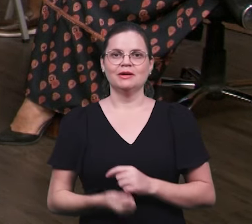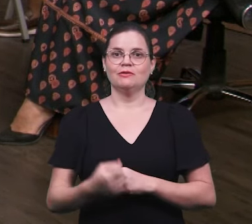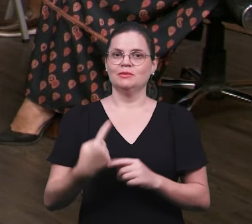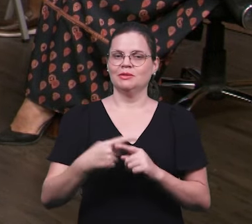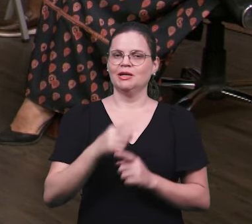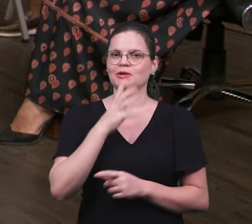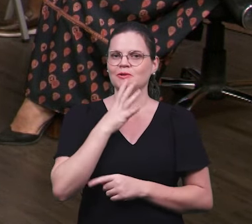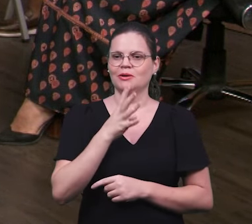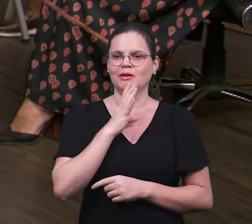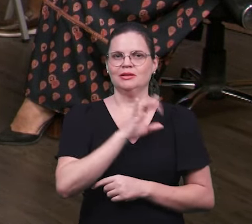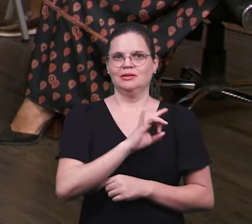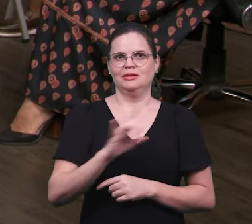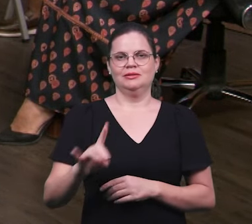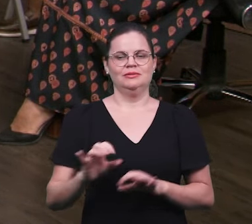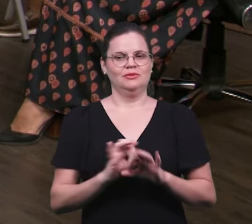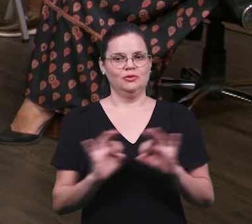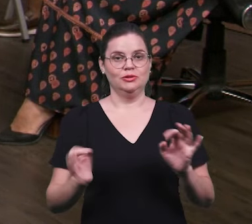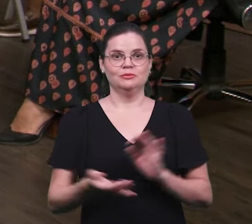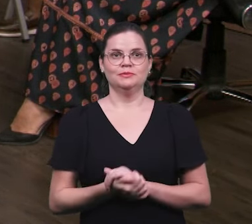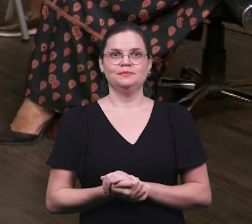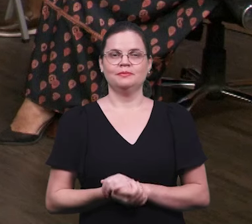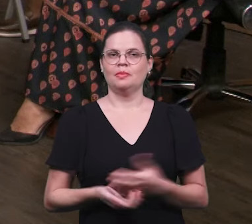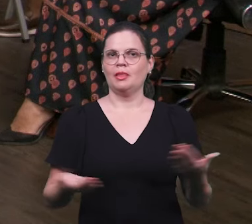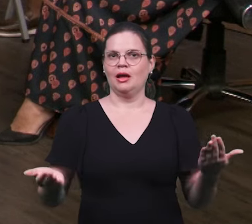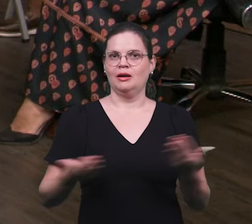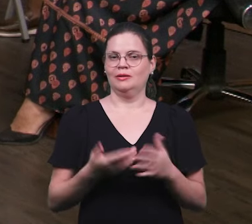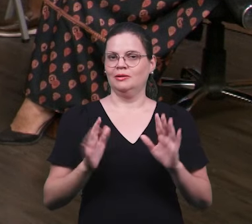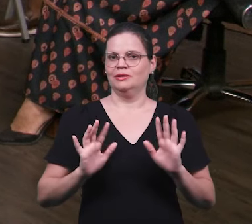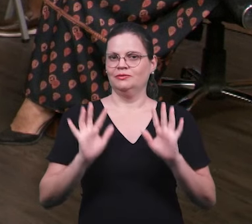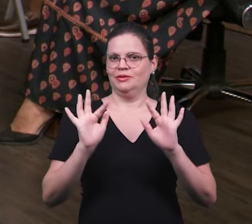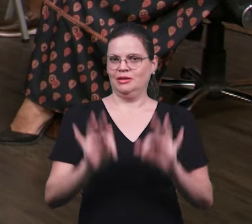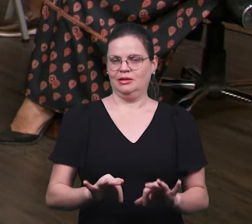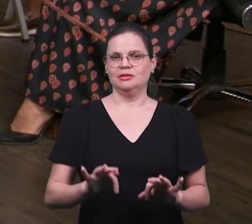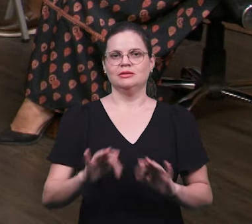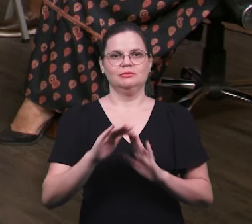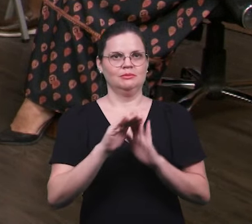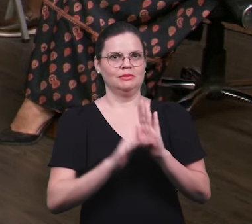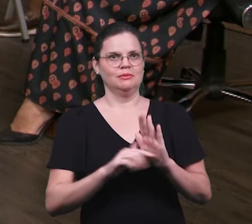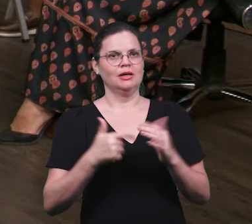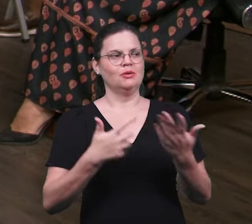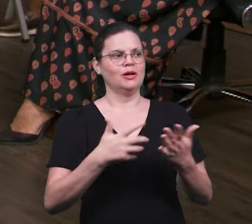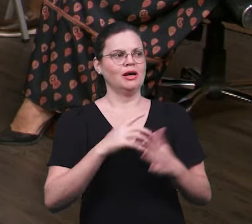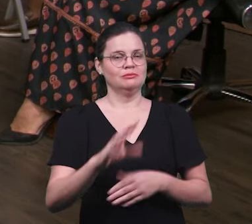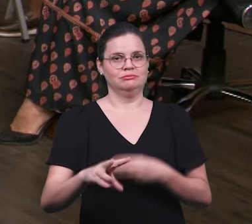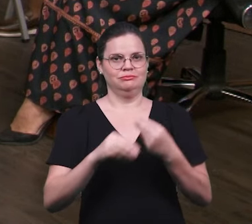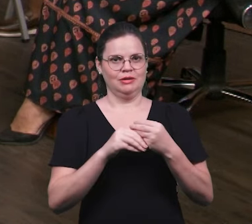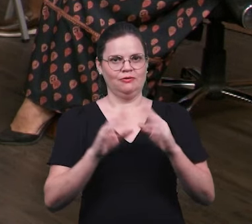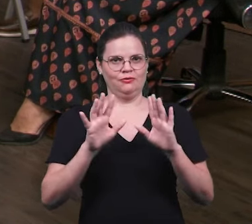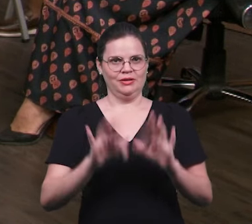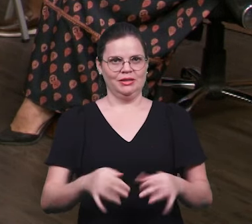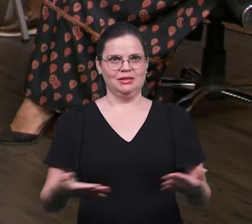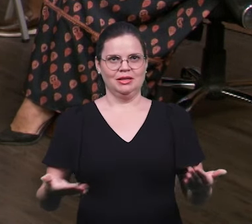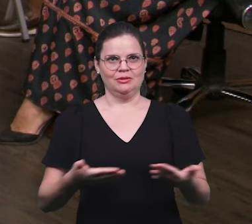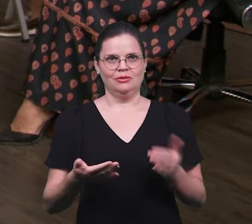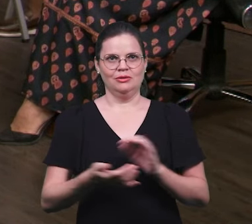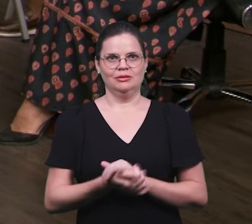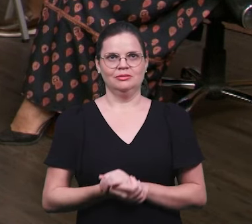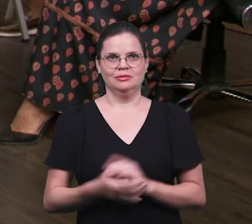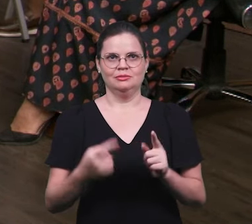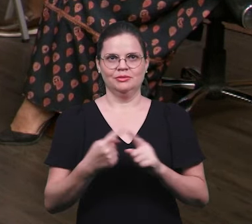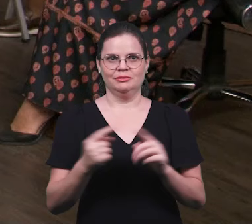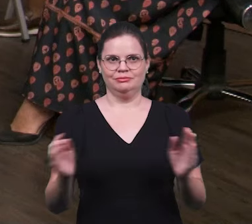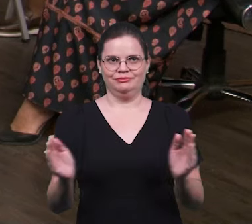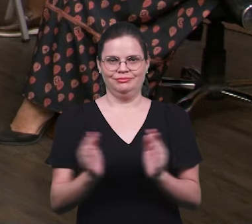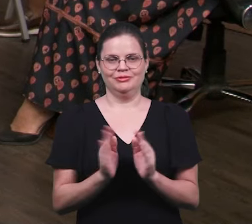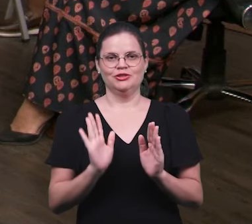que conhece, né? Muito bom. Exatamente. Nós estamos chegando ao fim de mais uma edição. Eu queria que o senhor desse as considerações finais deste tema, porque agora